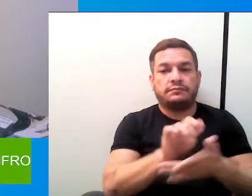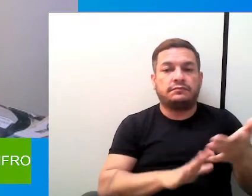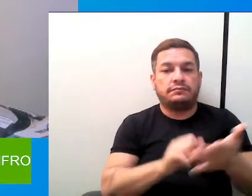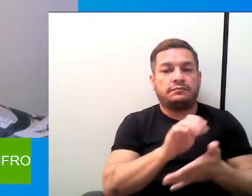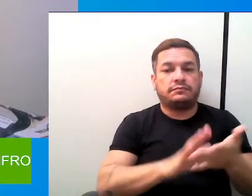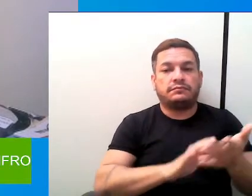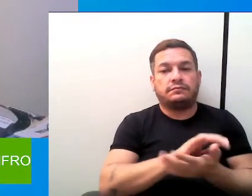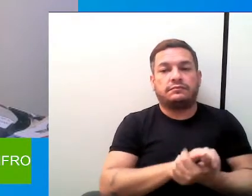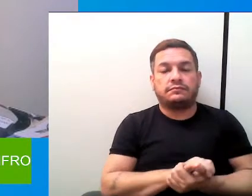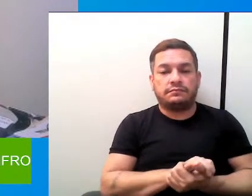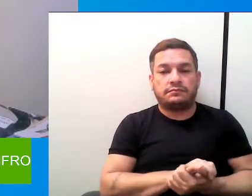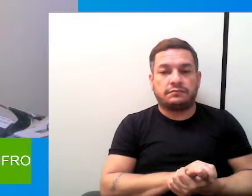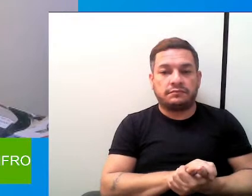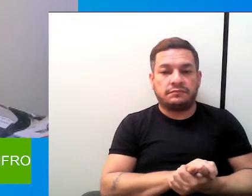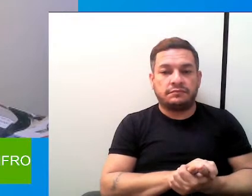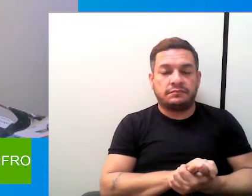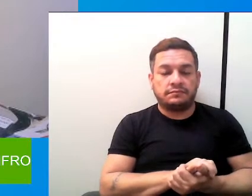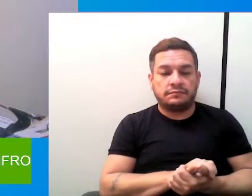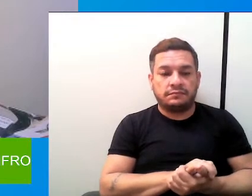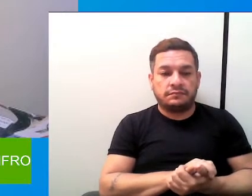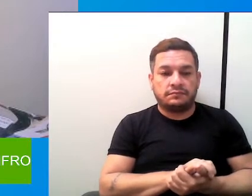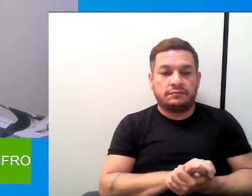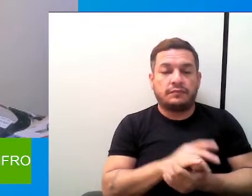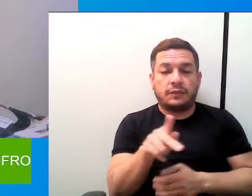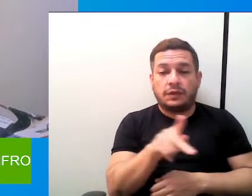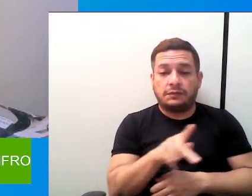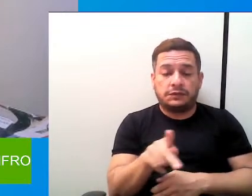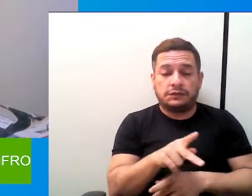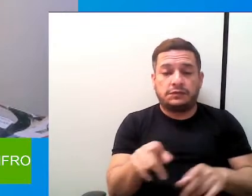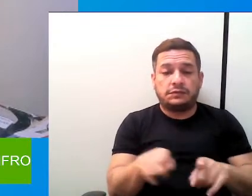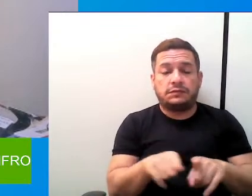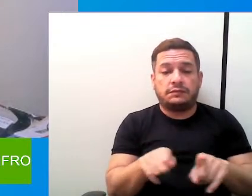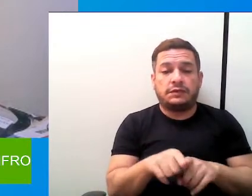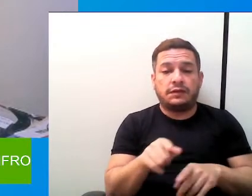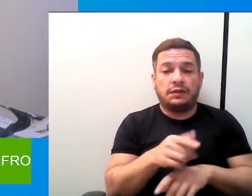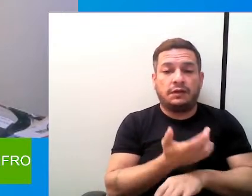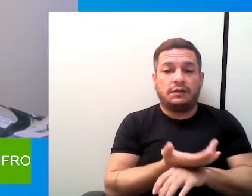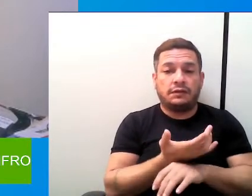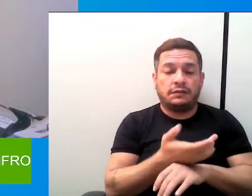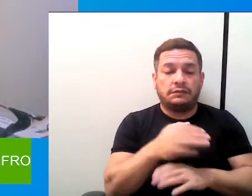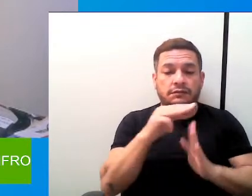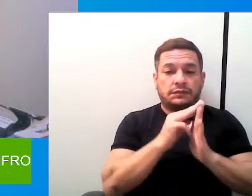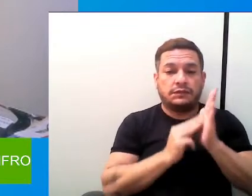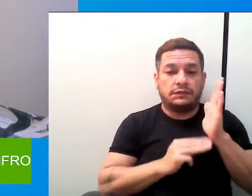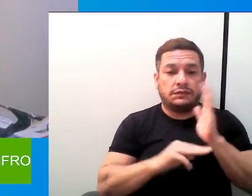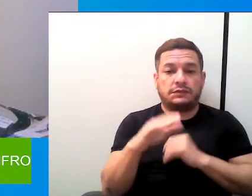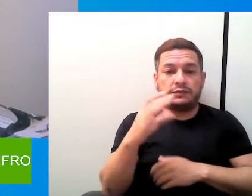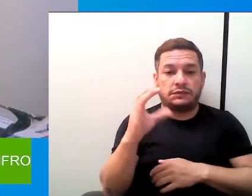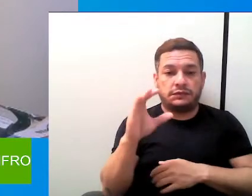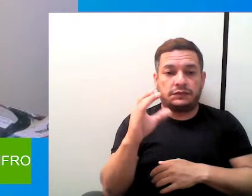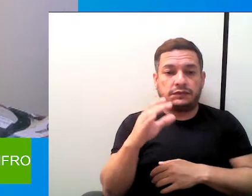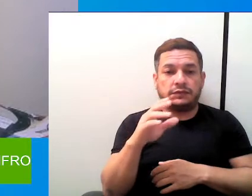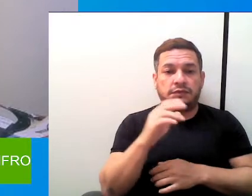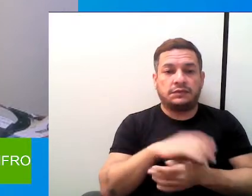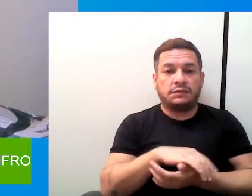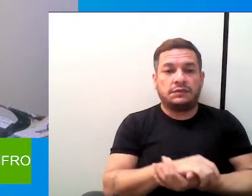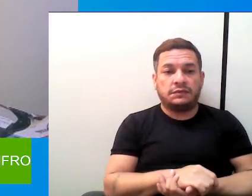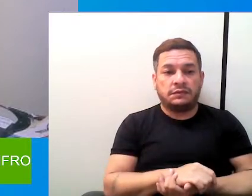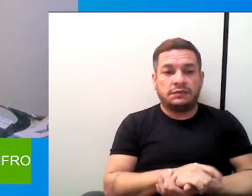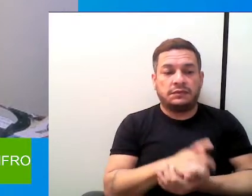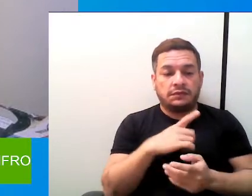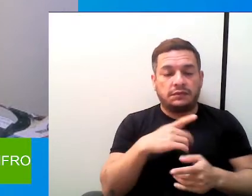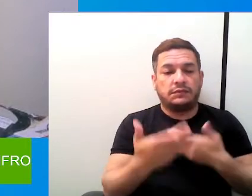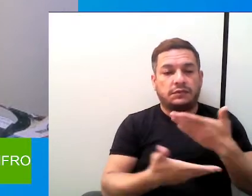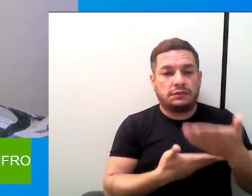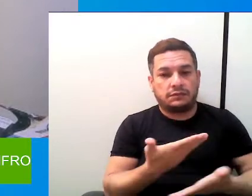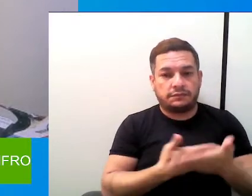atividades. Os docentes da disciplina de metodologia científica e MPX estão fortemente